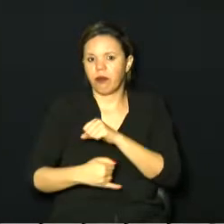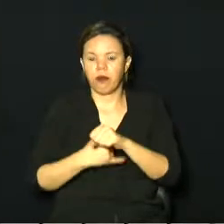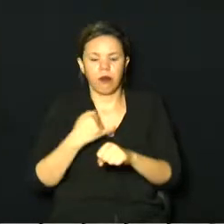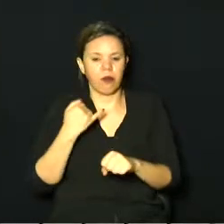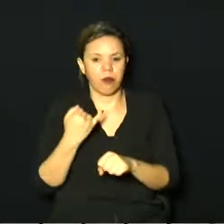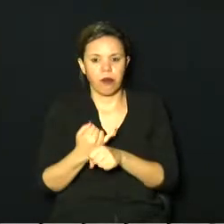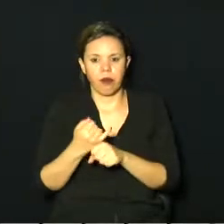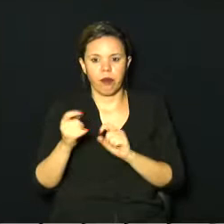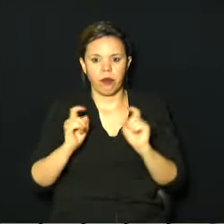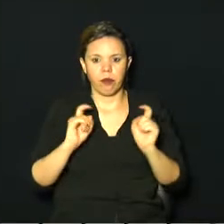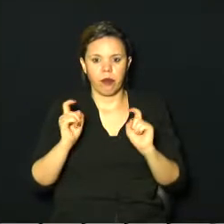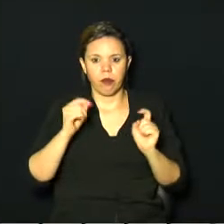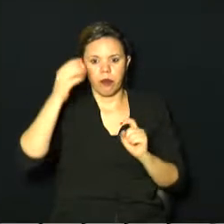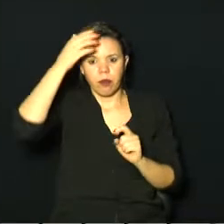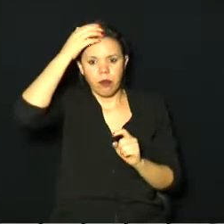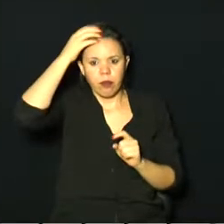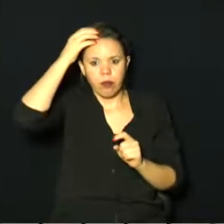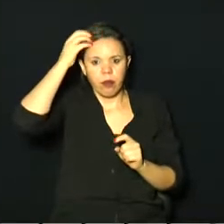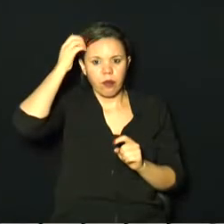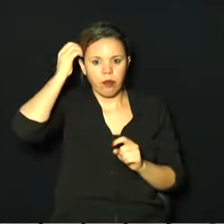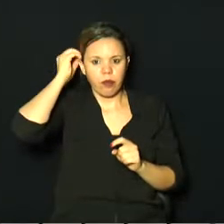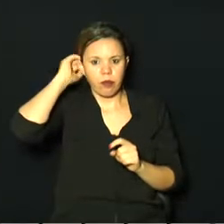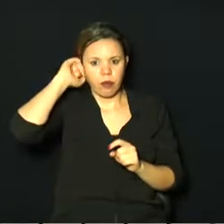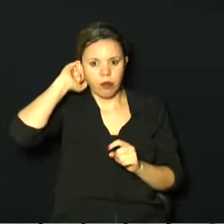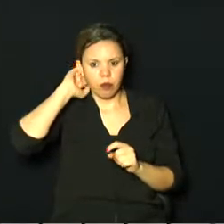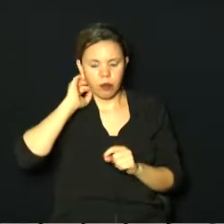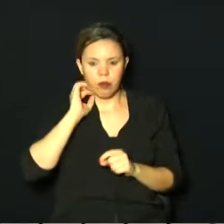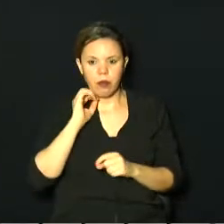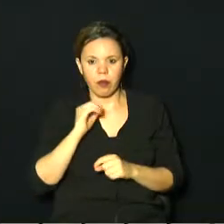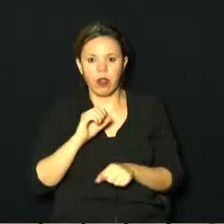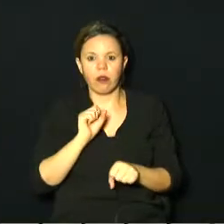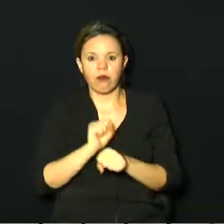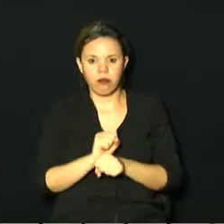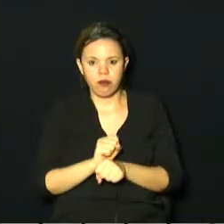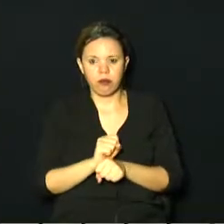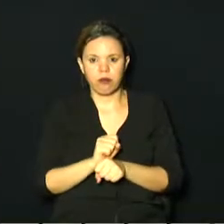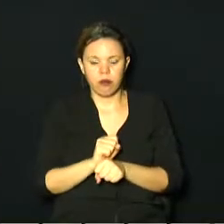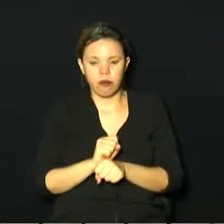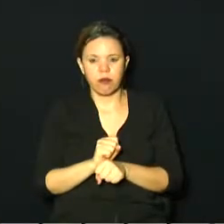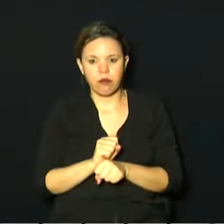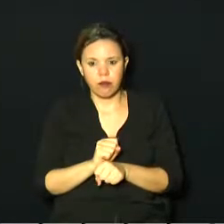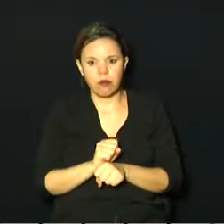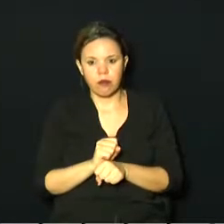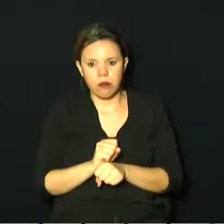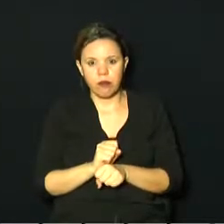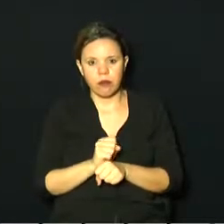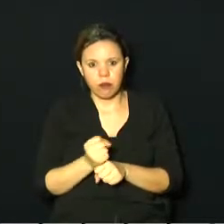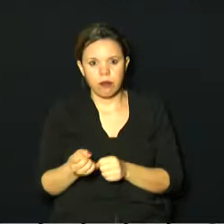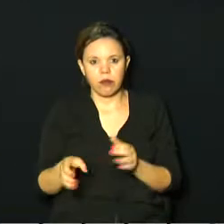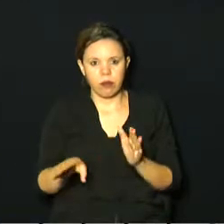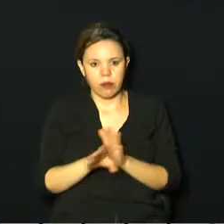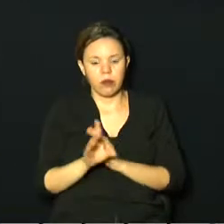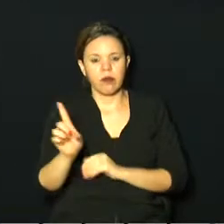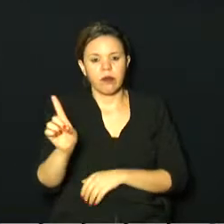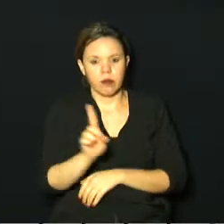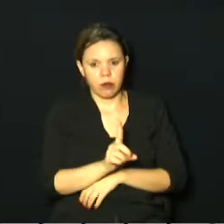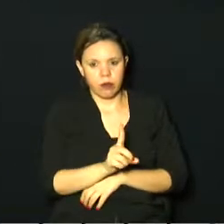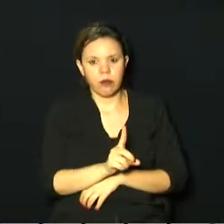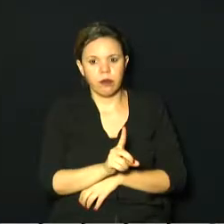nossa reunião, mas a gente aguarda que eles possam comparecer